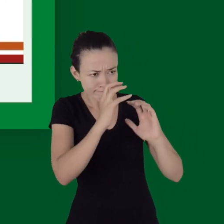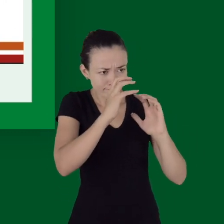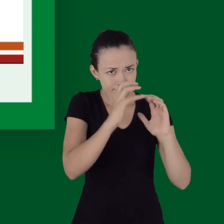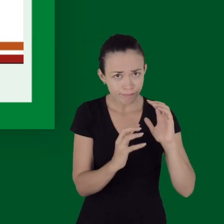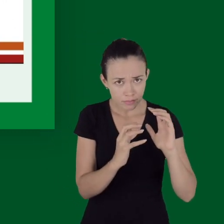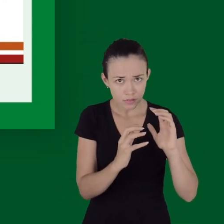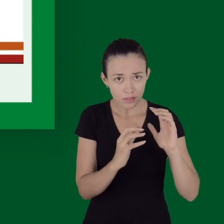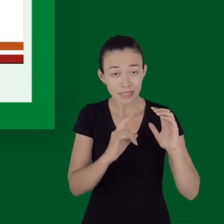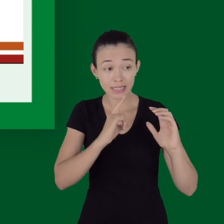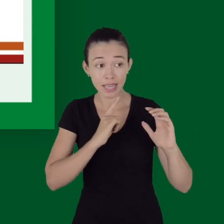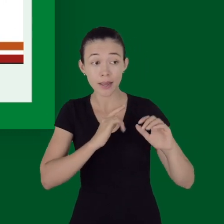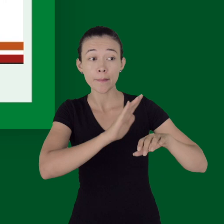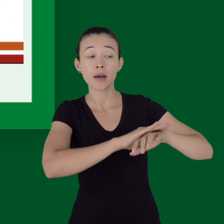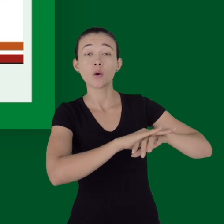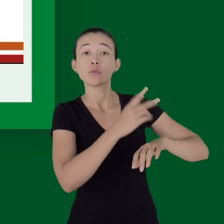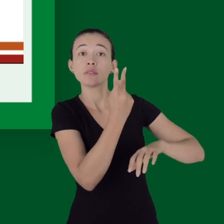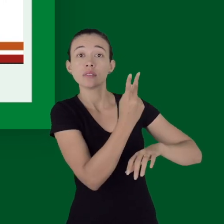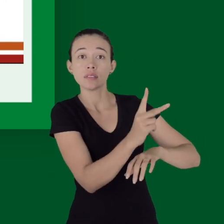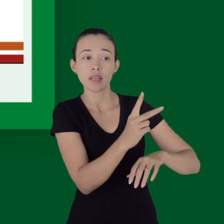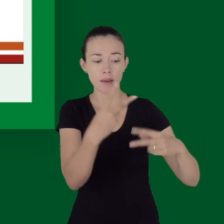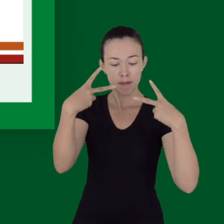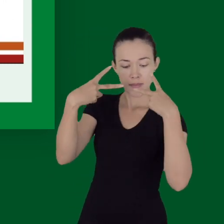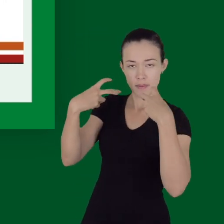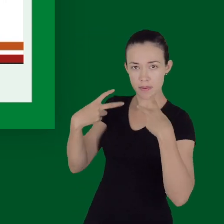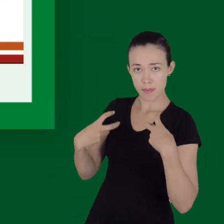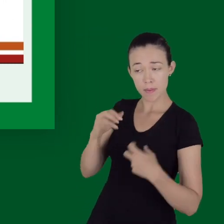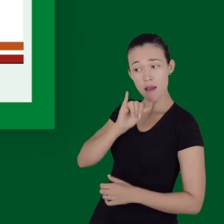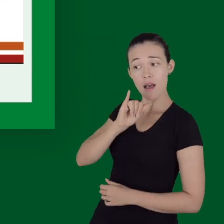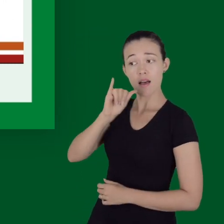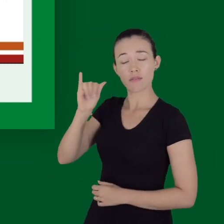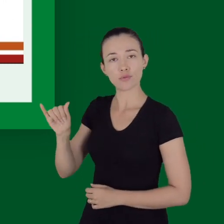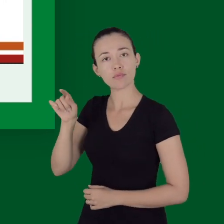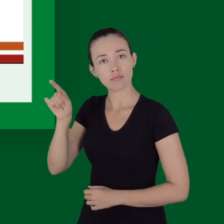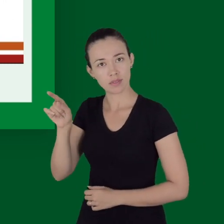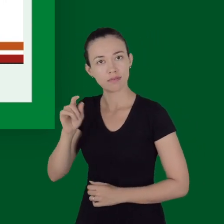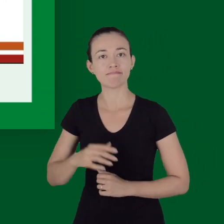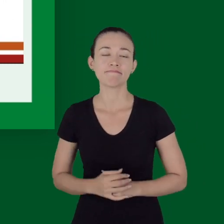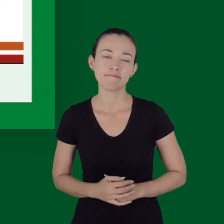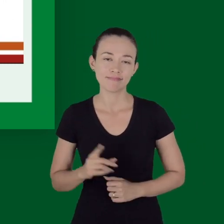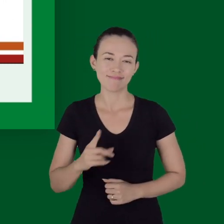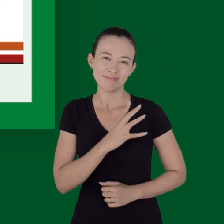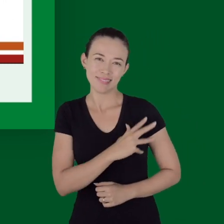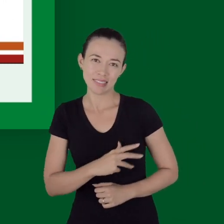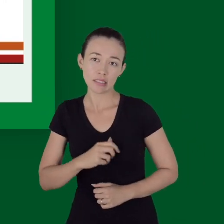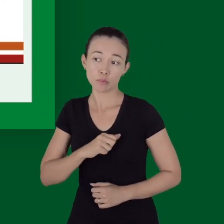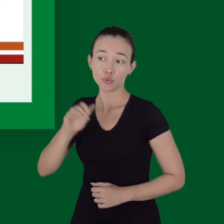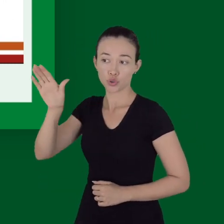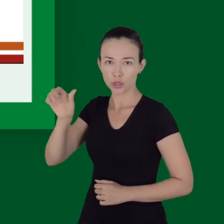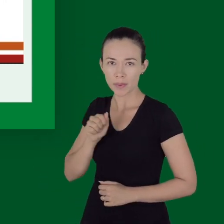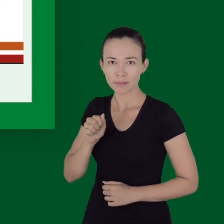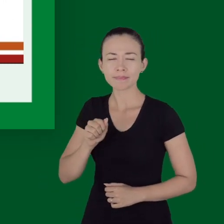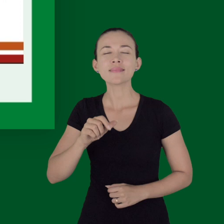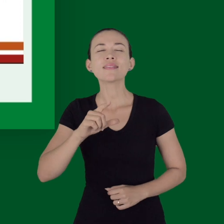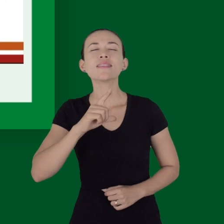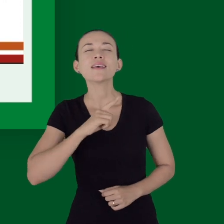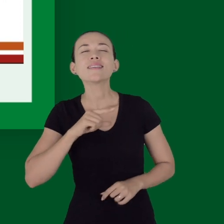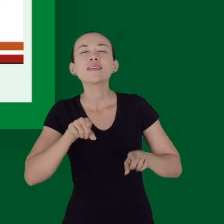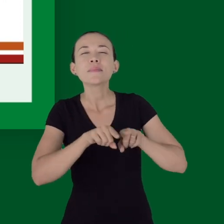dos sinais de AVC pelo solicitante e o contato com o SAMU. Aí entra aquela escala que a gente falou do Cincinnati, né, que é o SAMU,